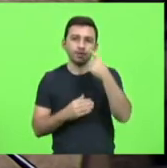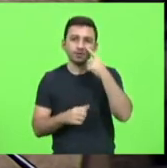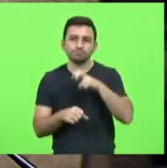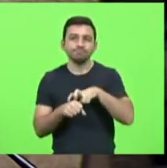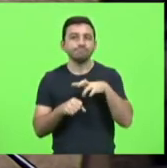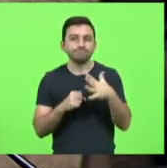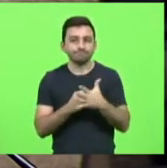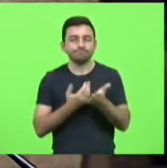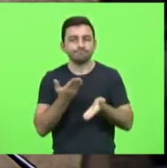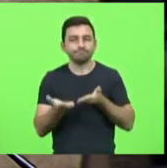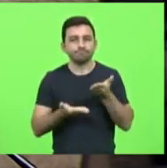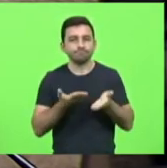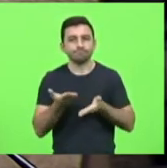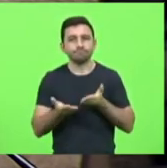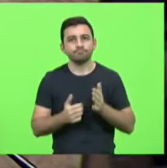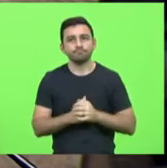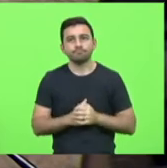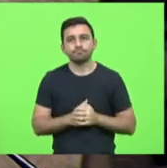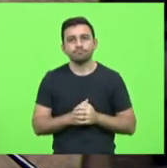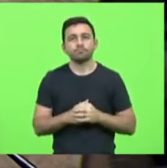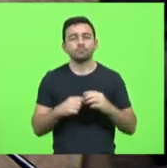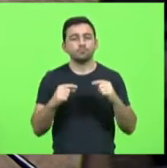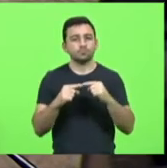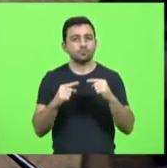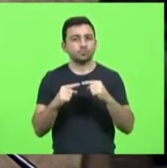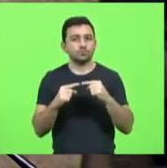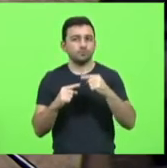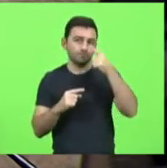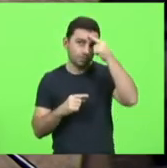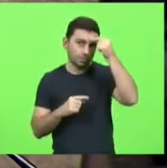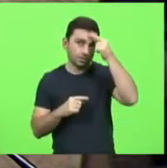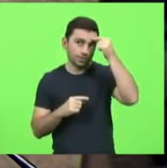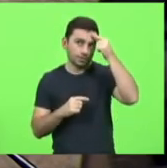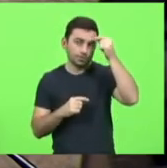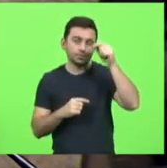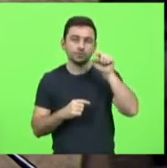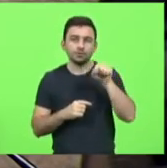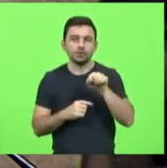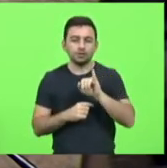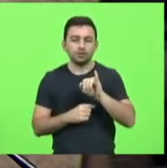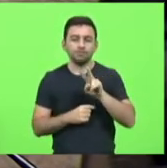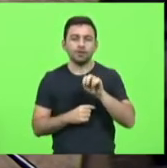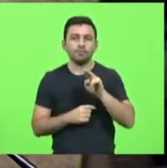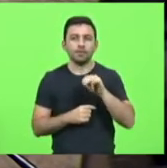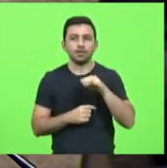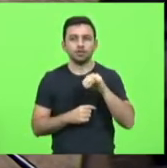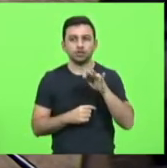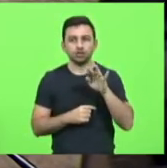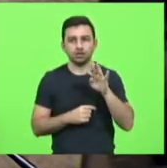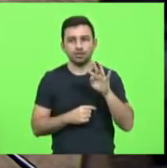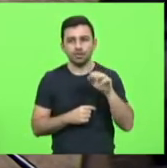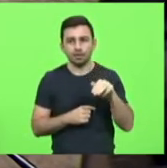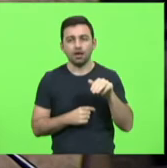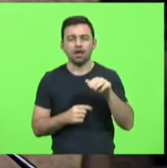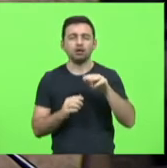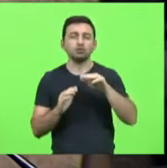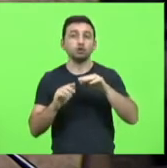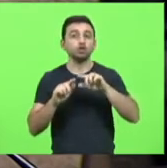Covid-19. De acordo com a Universidade Britânica, a ivermectina resultou na